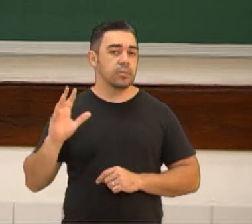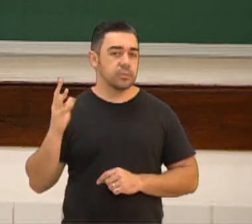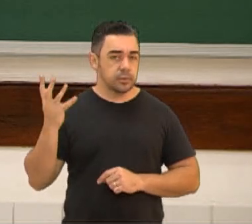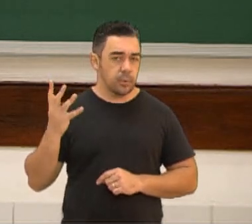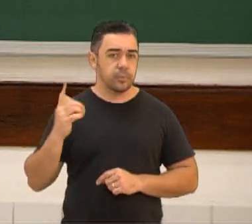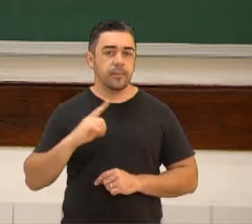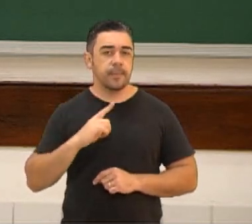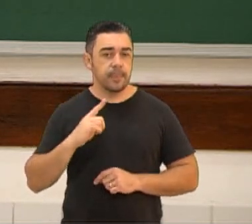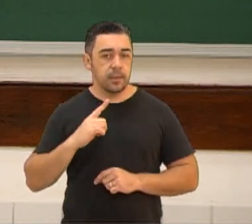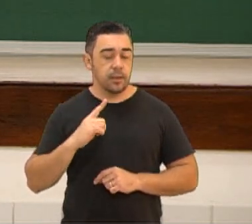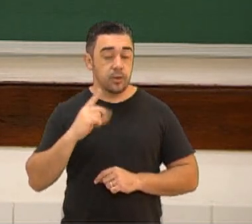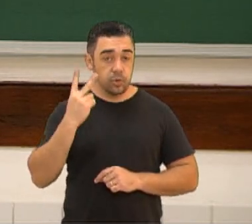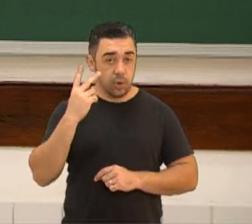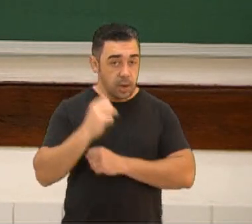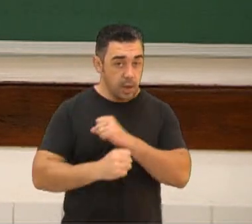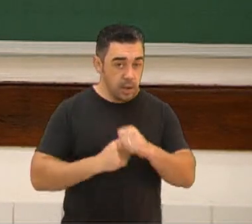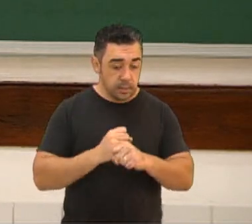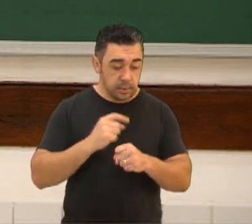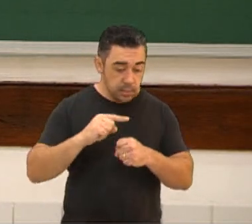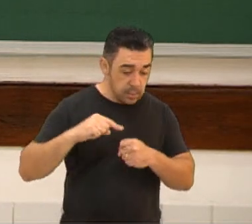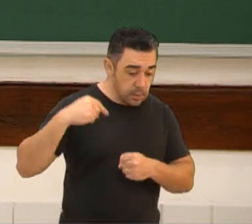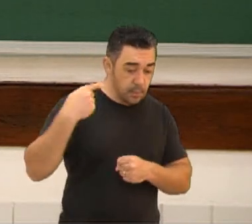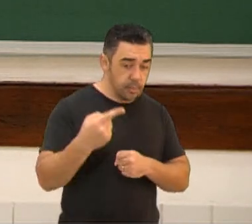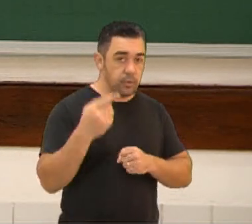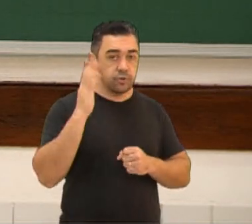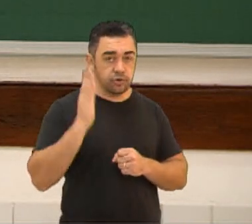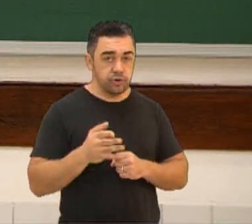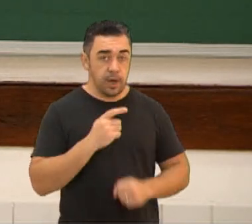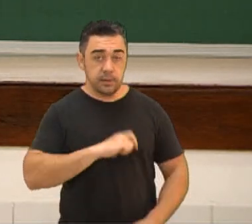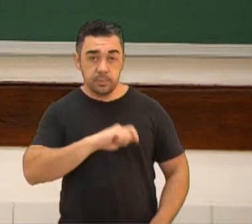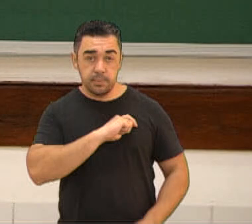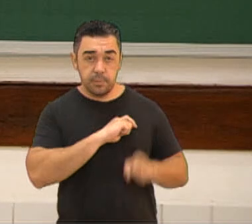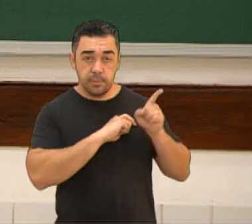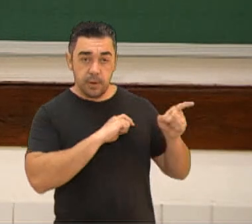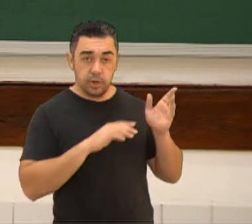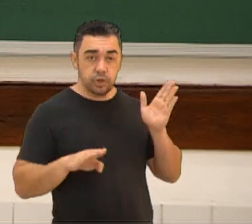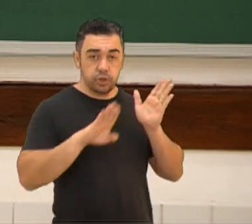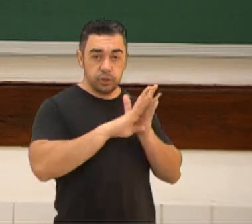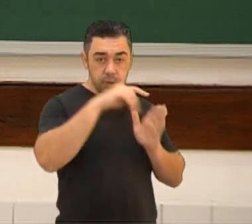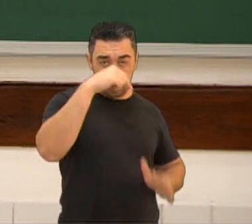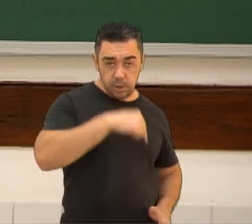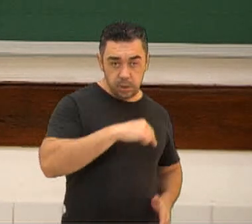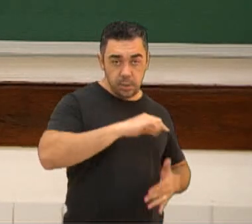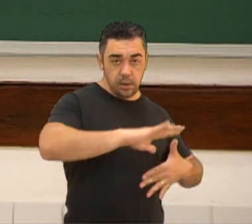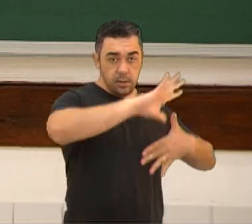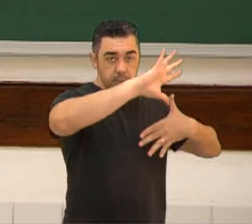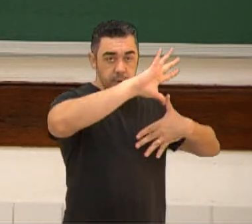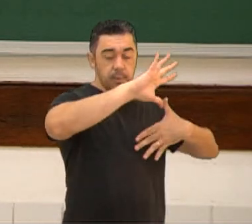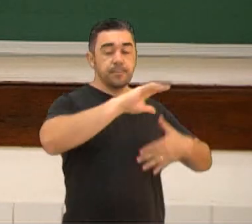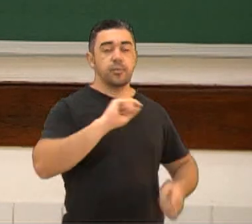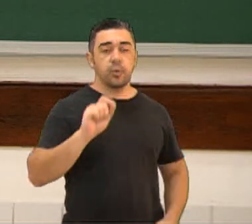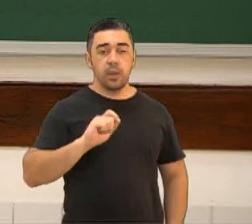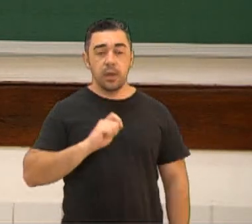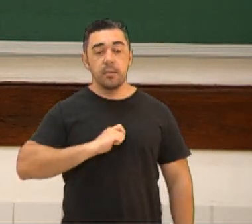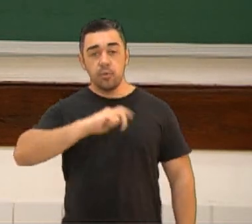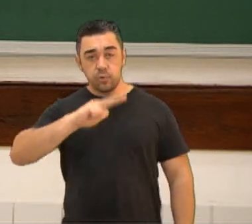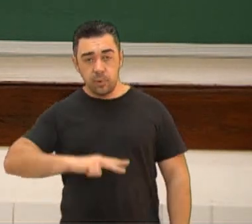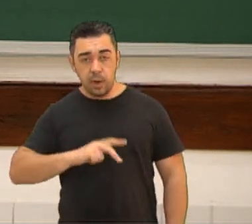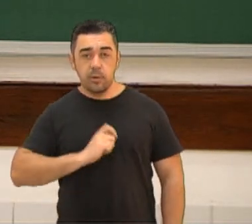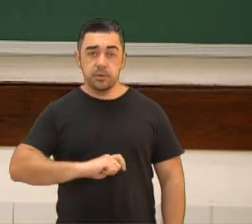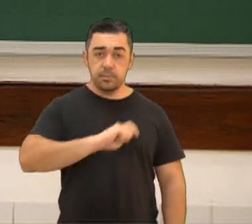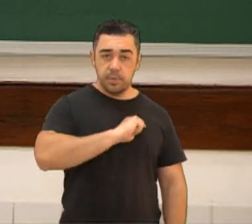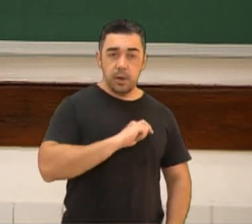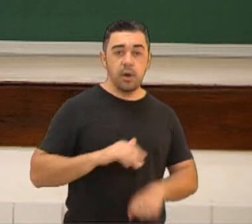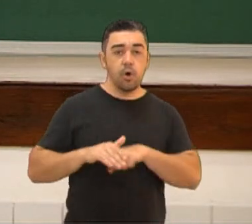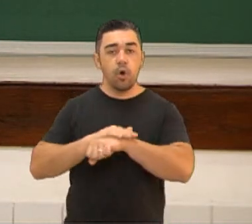1494, veja só, 2 anos depois de que os espanhóis chegam aqui na América, Espanha e Portugal, eles vão conversar